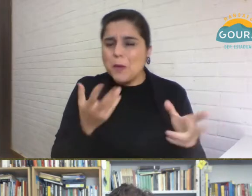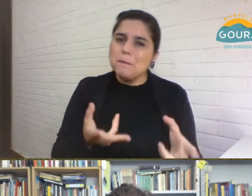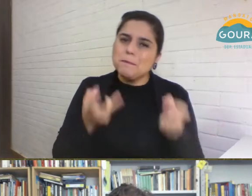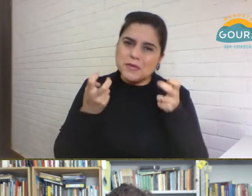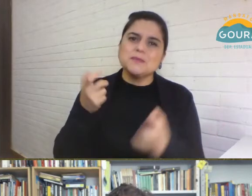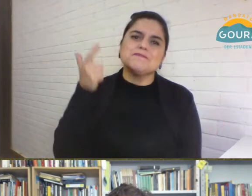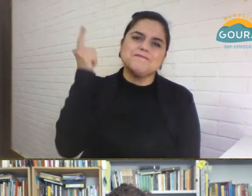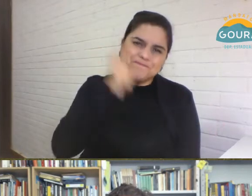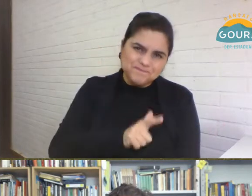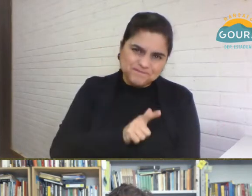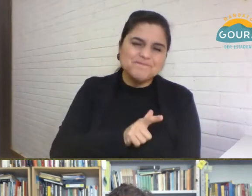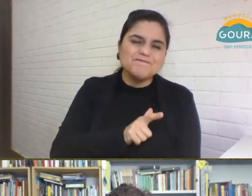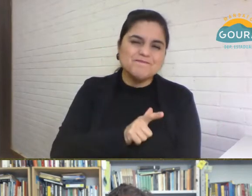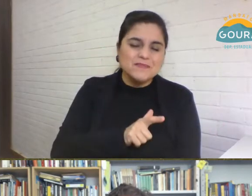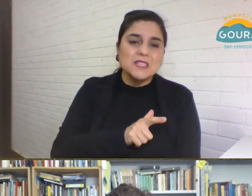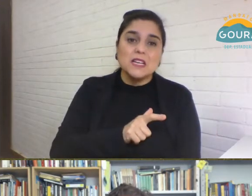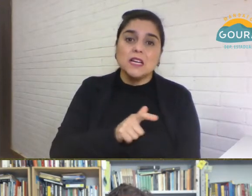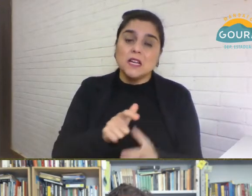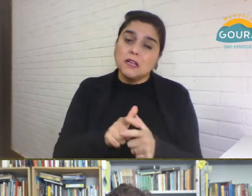abertura para